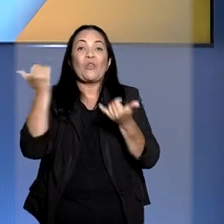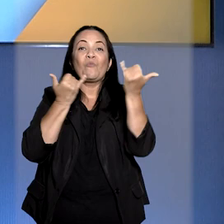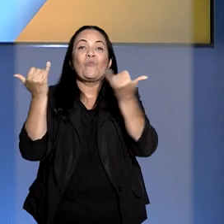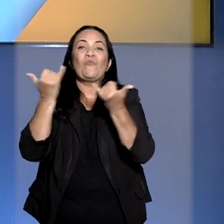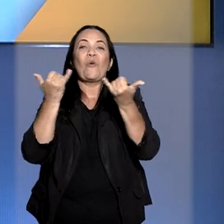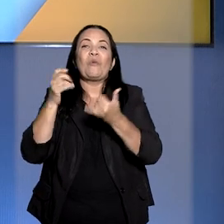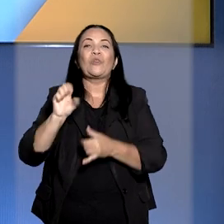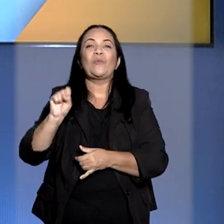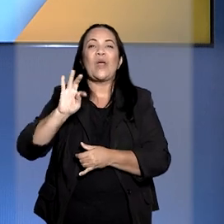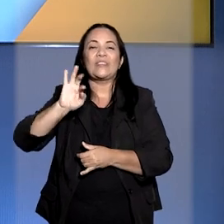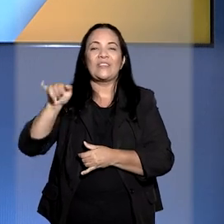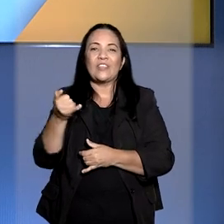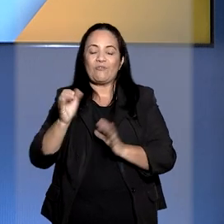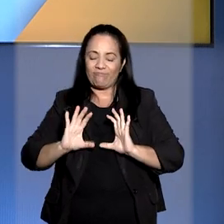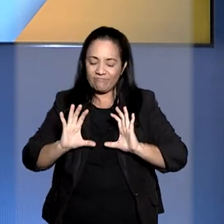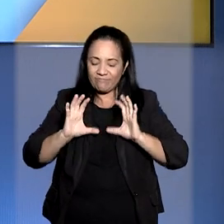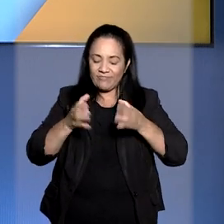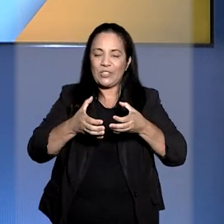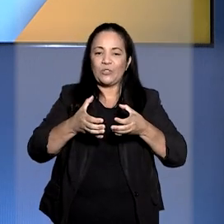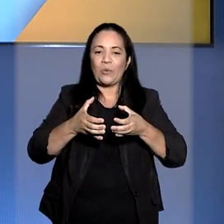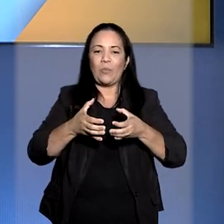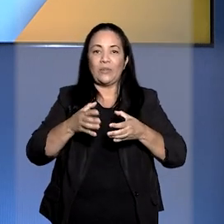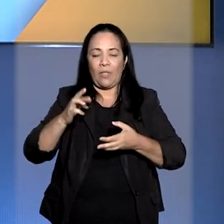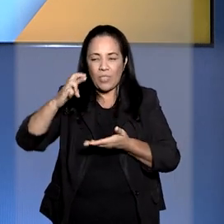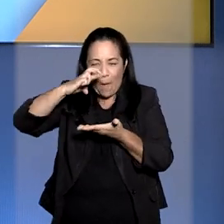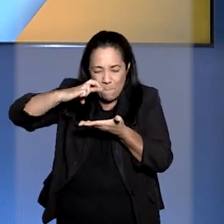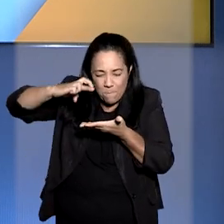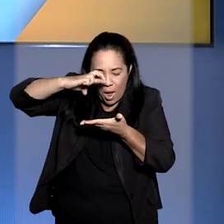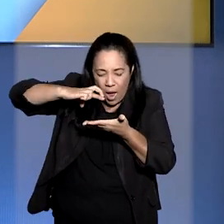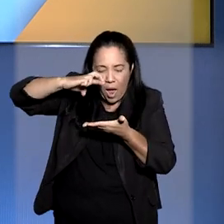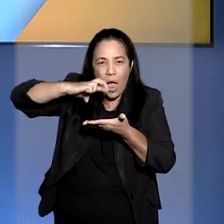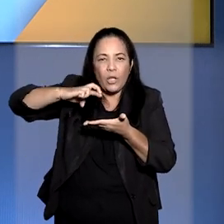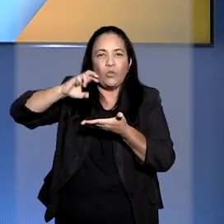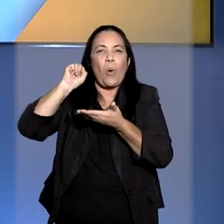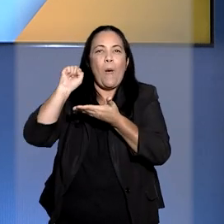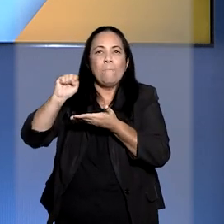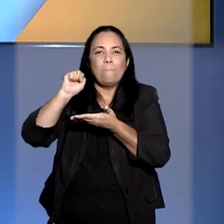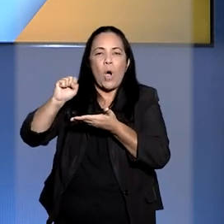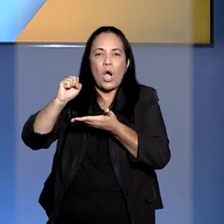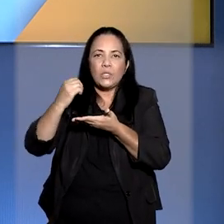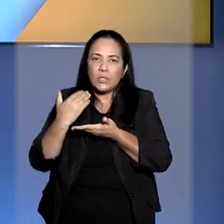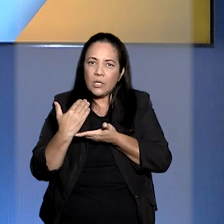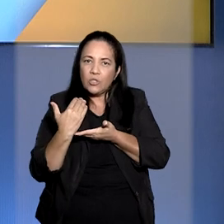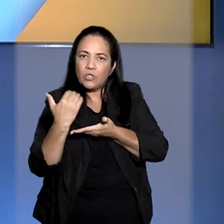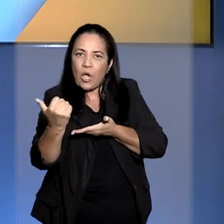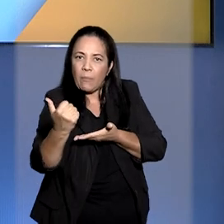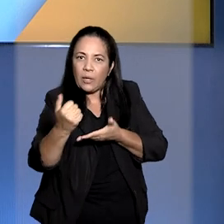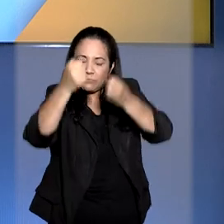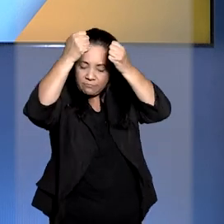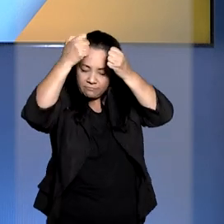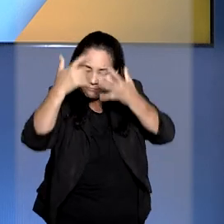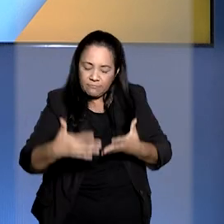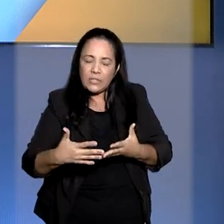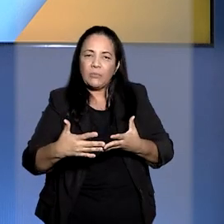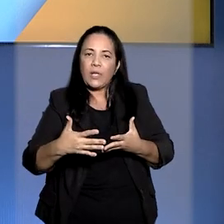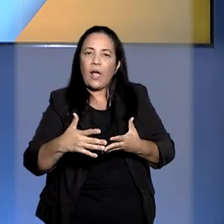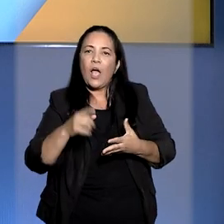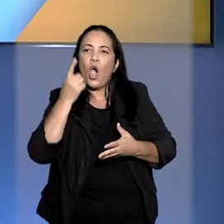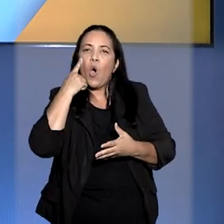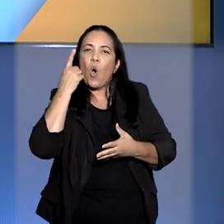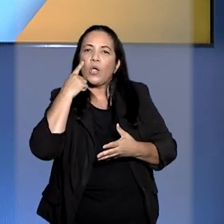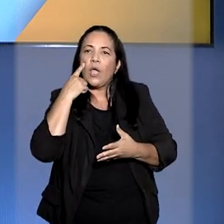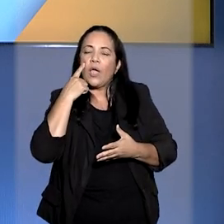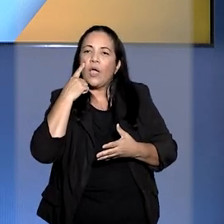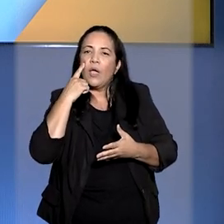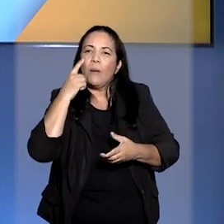destaque nas turmas do STJ perito tenho direito de ser intimado sobre decisão que define o